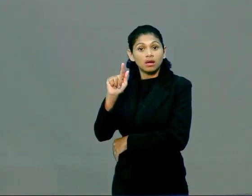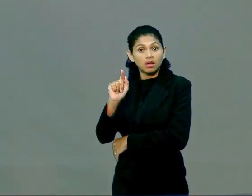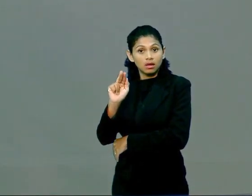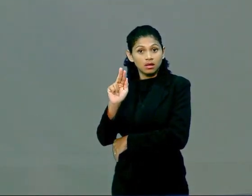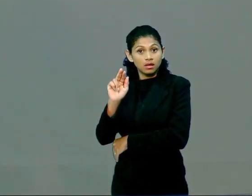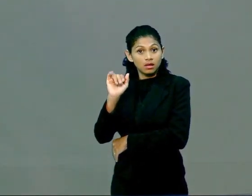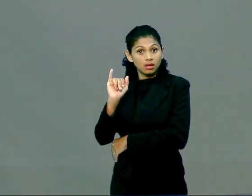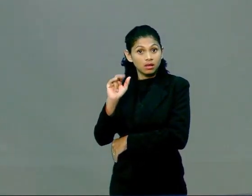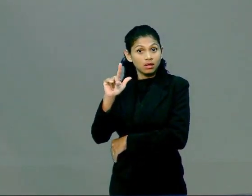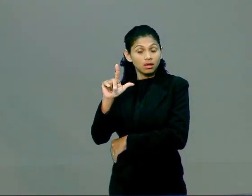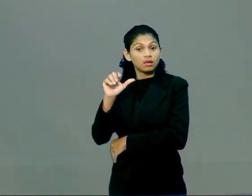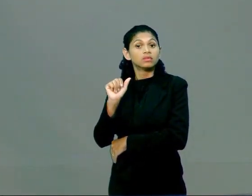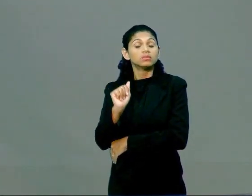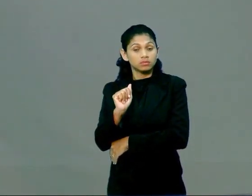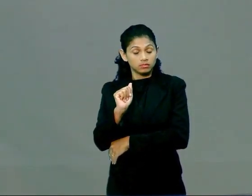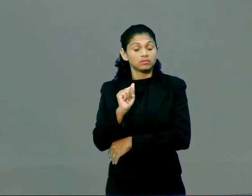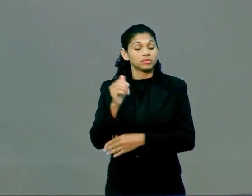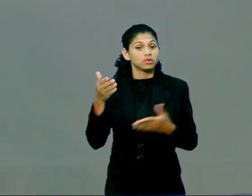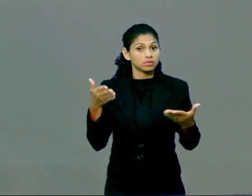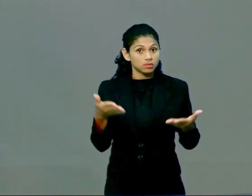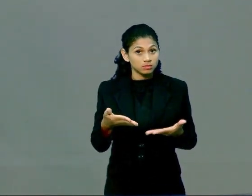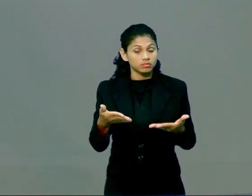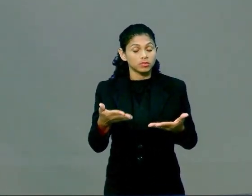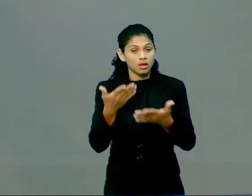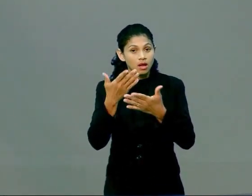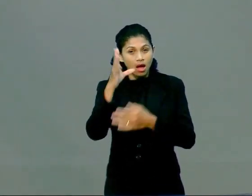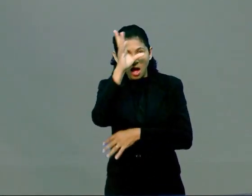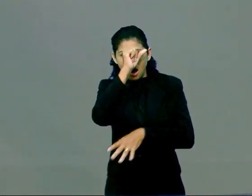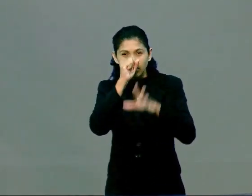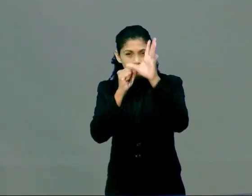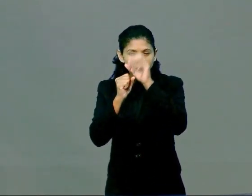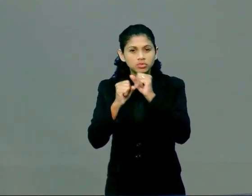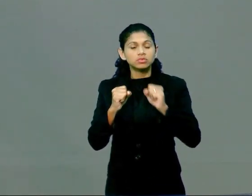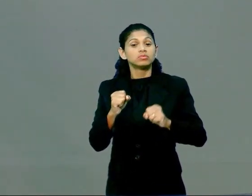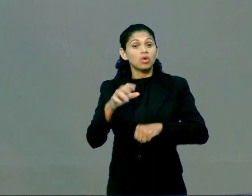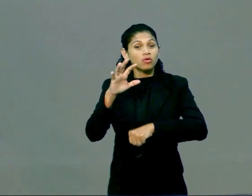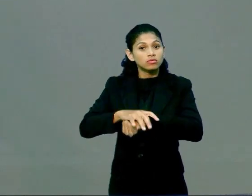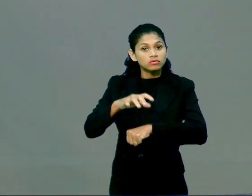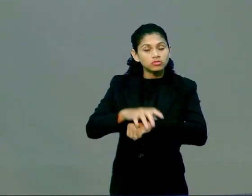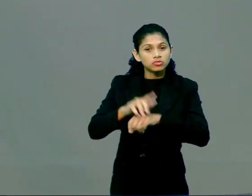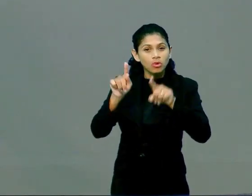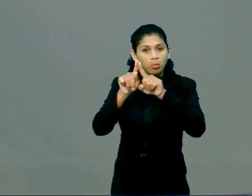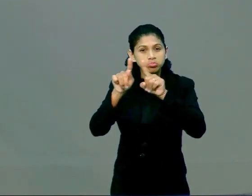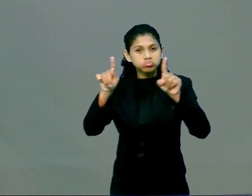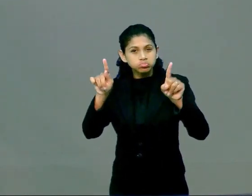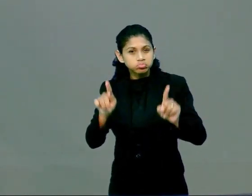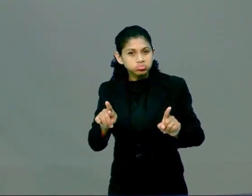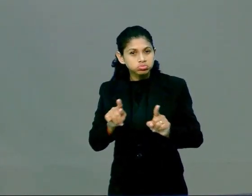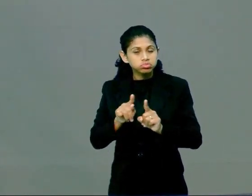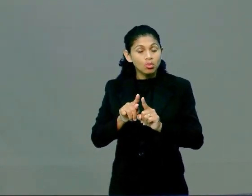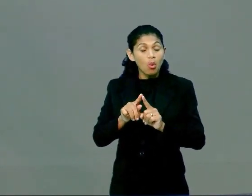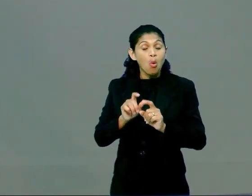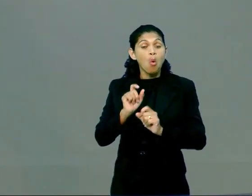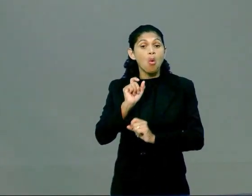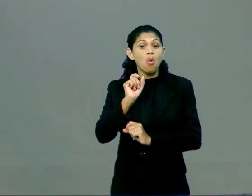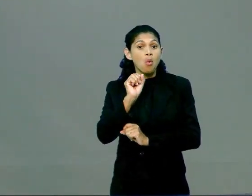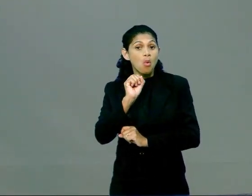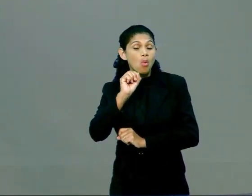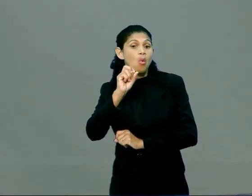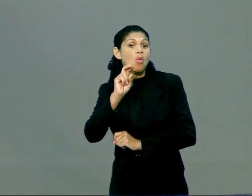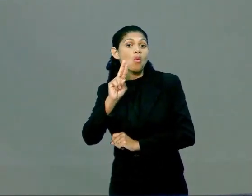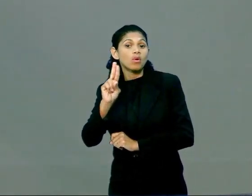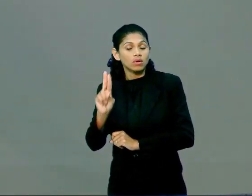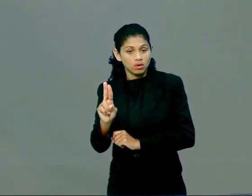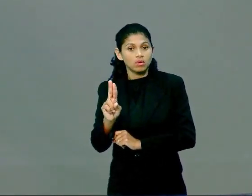neste momento para nós aprendermos mais sobre função quadrática ou função 2, que é